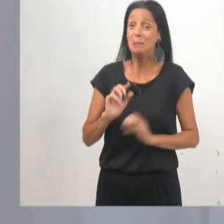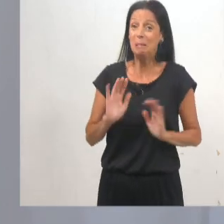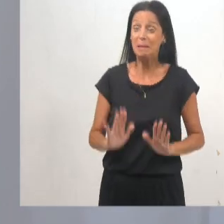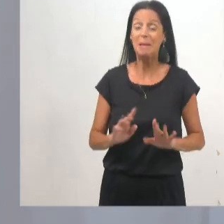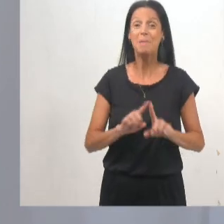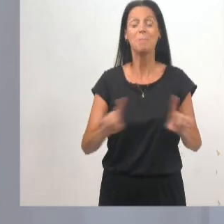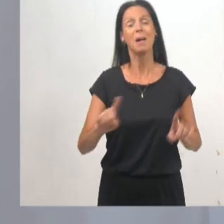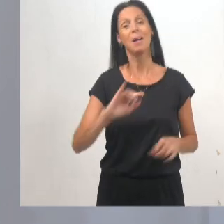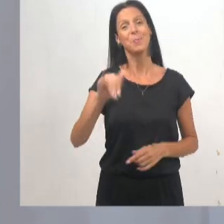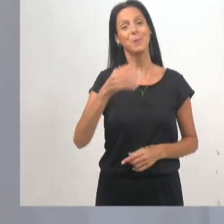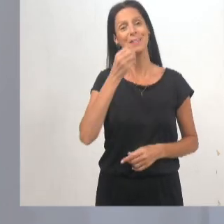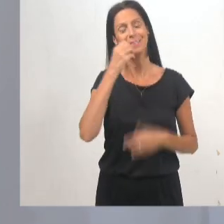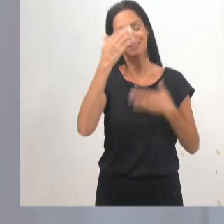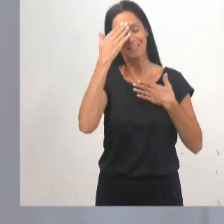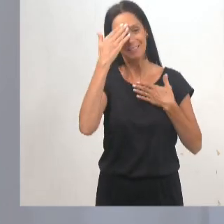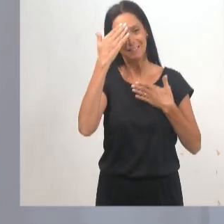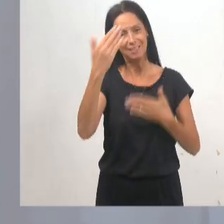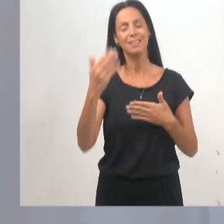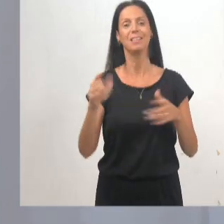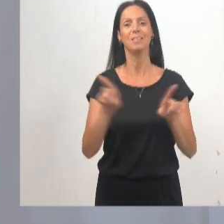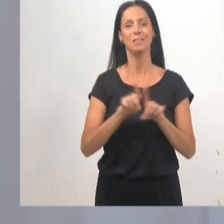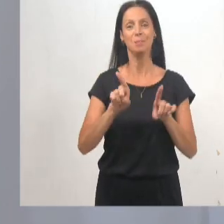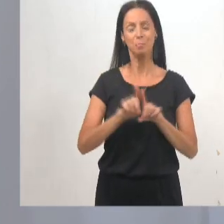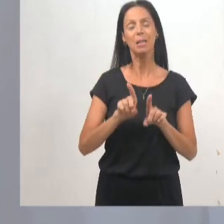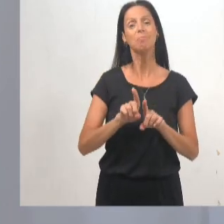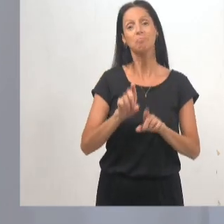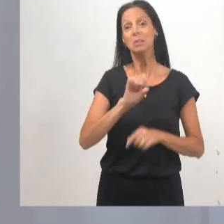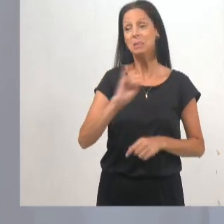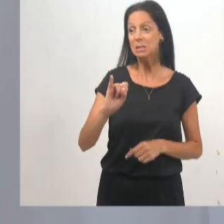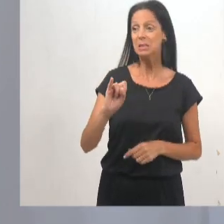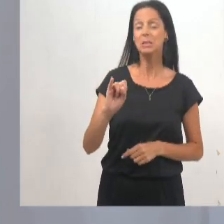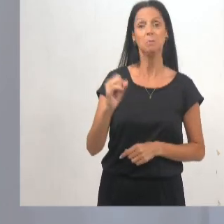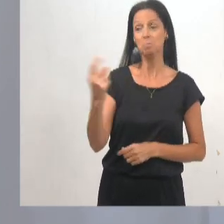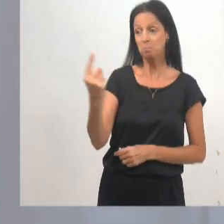agradeço a oportunidade, me coloco à disposição também aqui para resolver eventuais dúvidas. Muito obrigado.